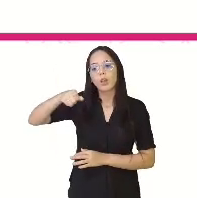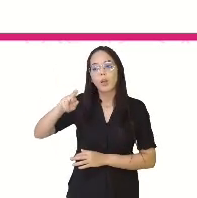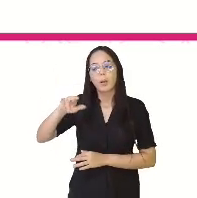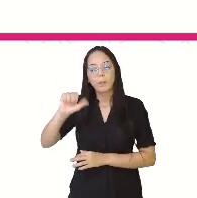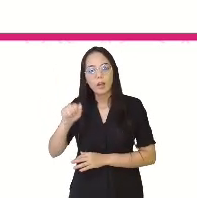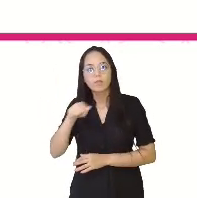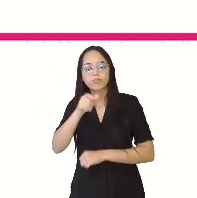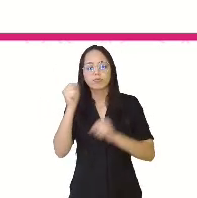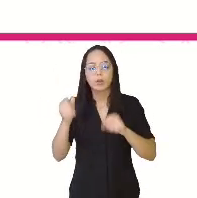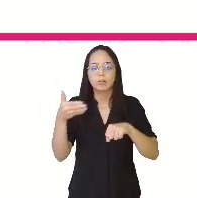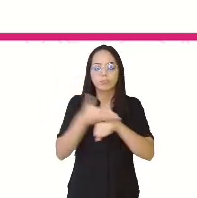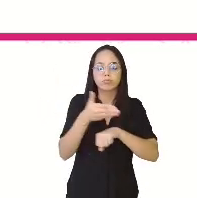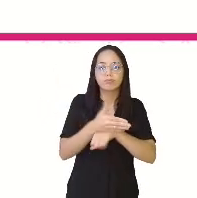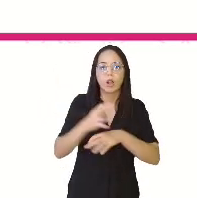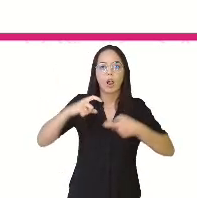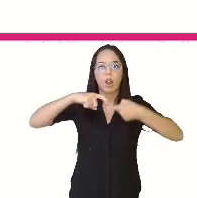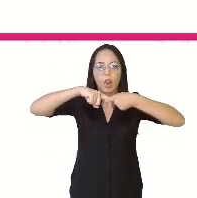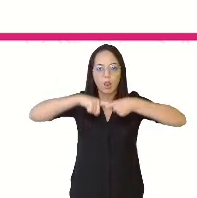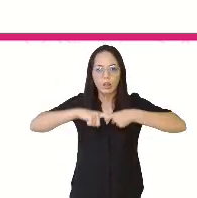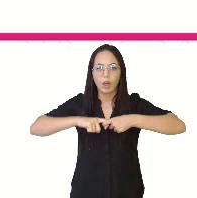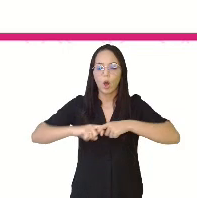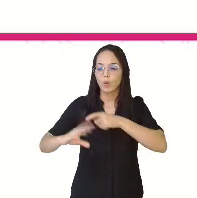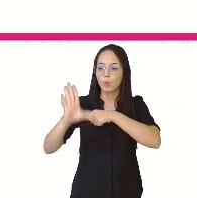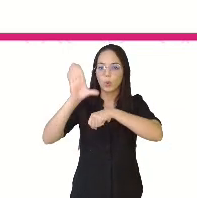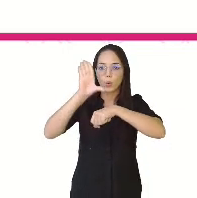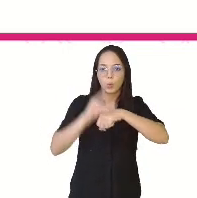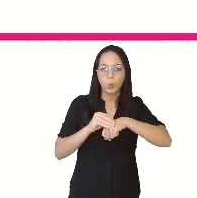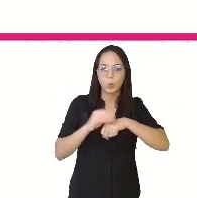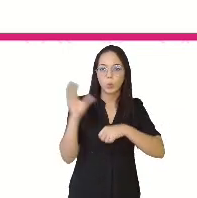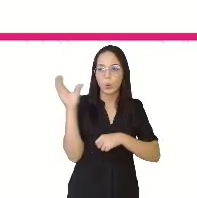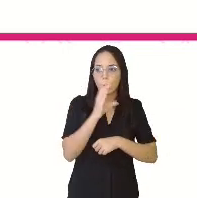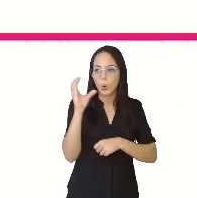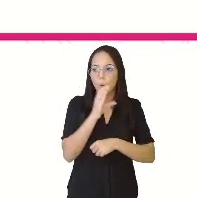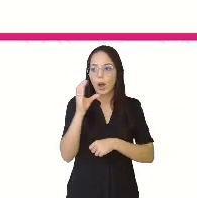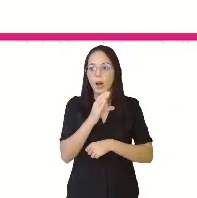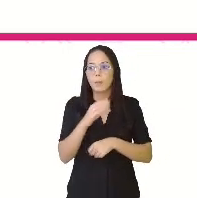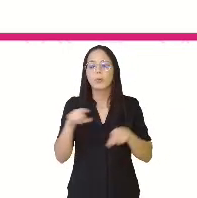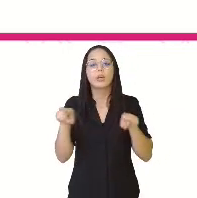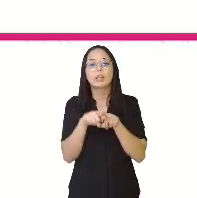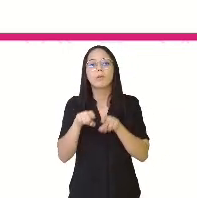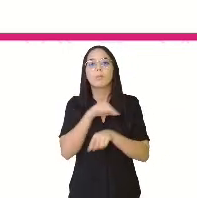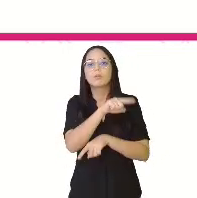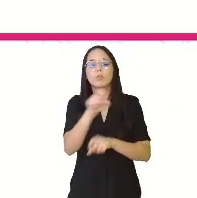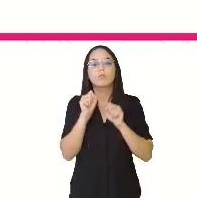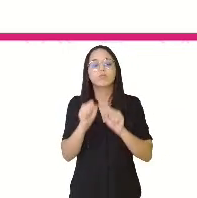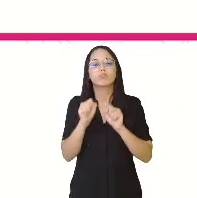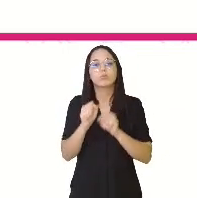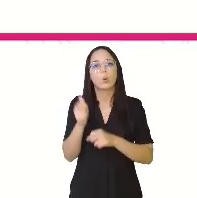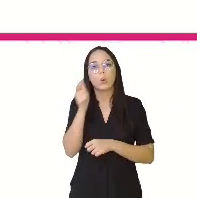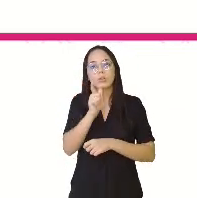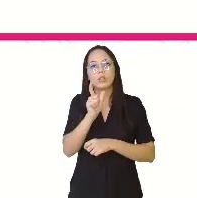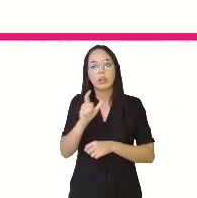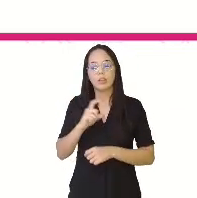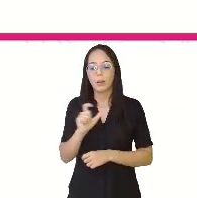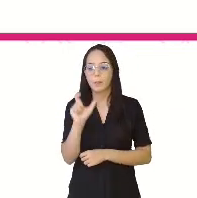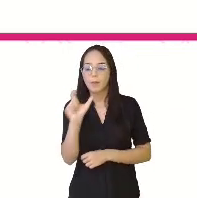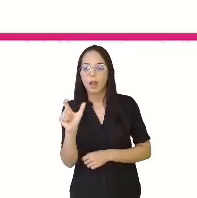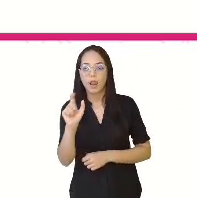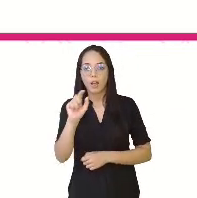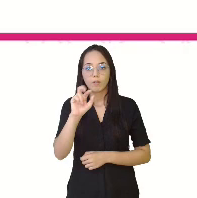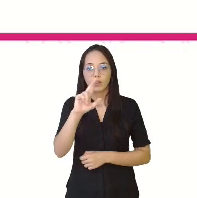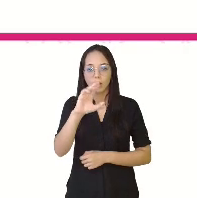lá, acessa esse link aí, anota rapidinho, bate uma foto da tela para ser mais rápido. Tá aí, ó. E para você acessar, você coloca a palavra